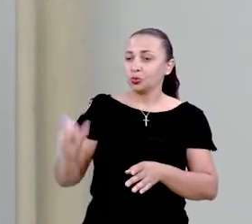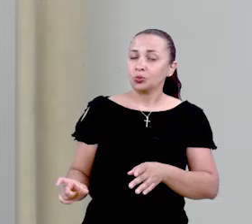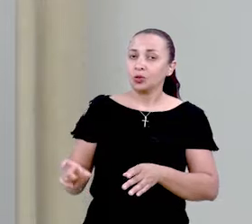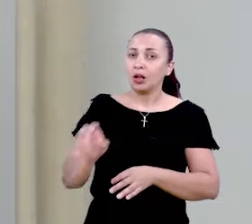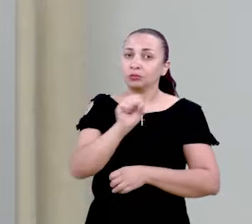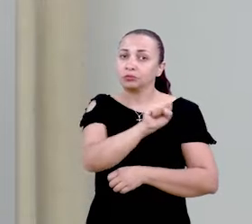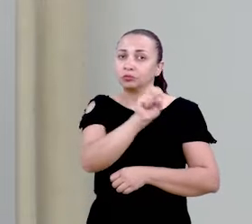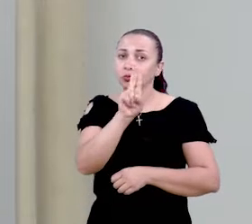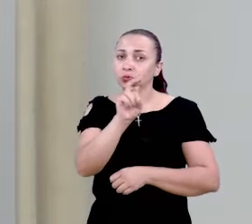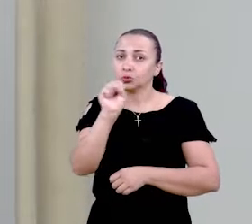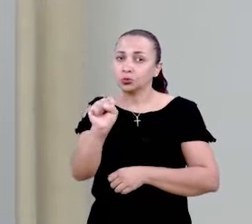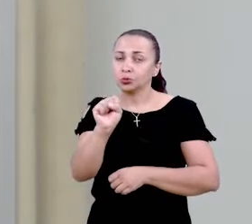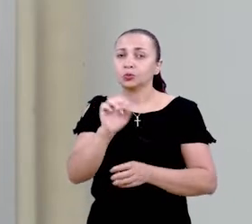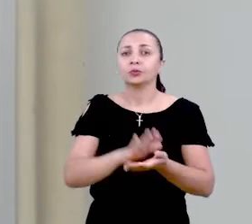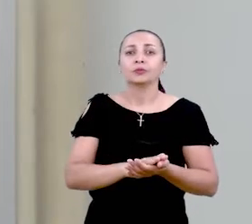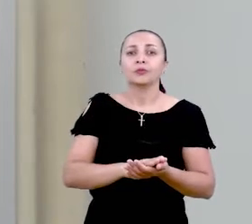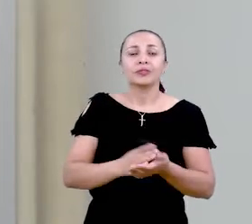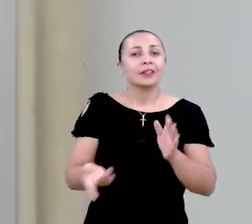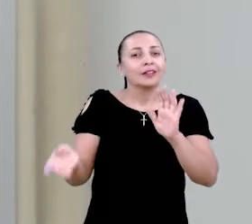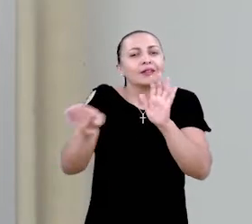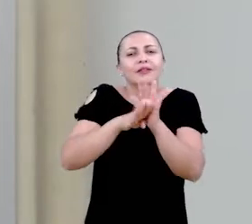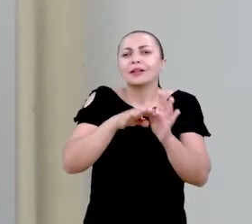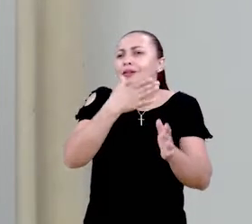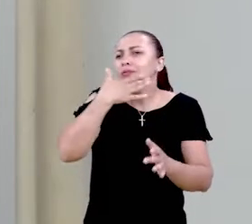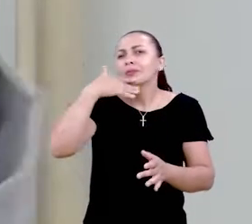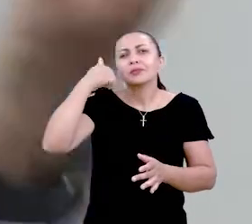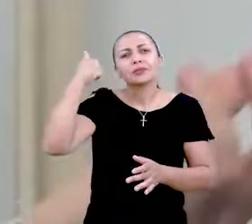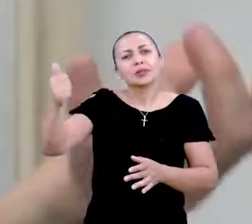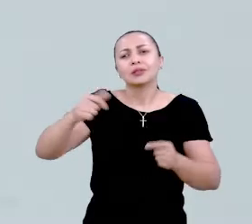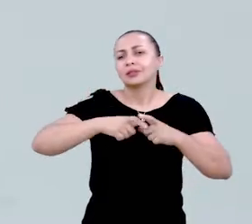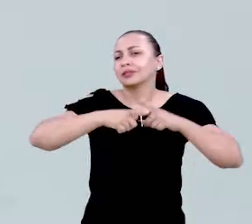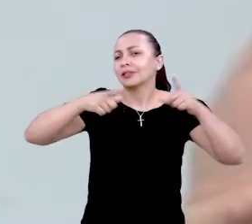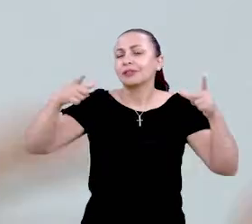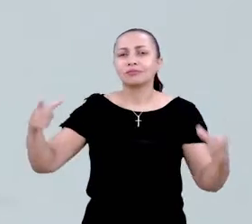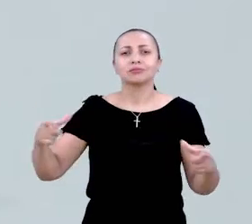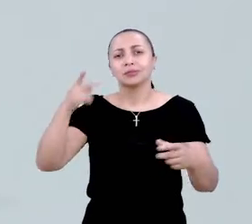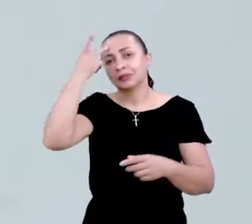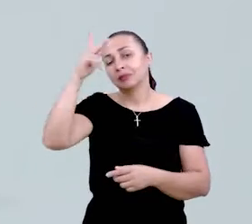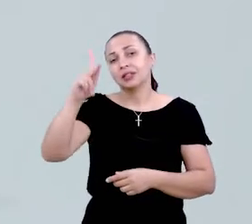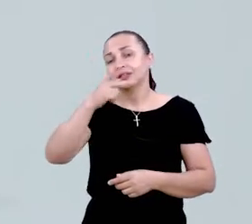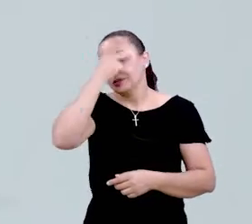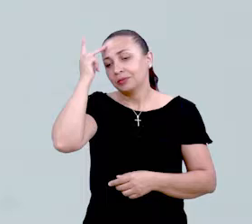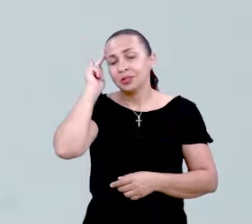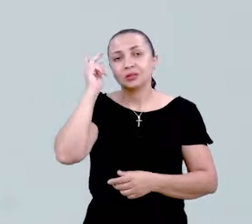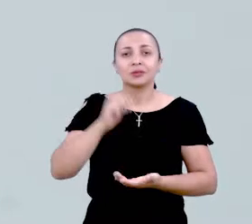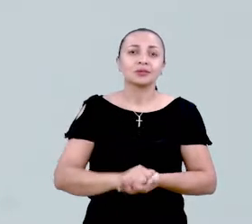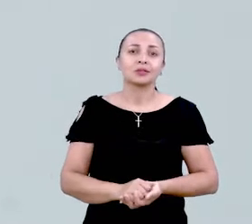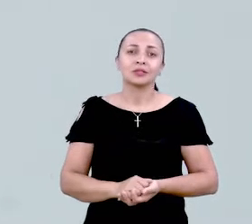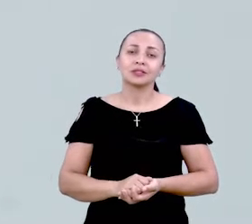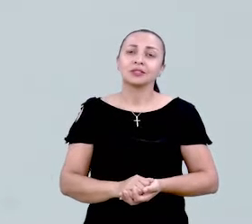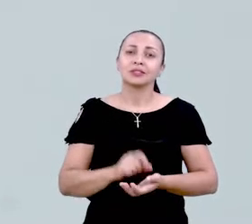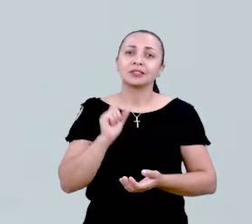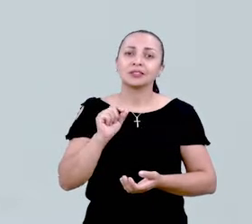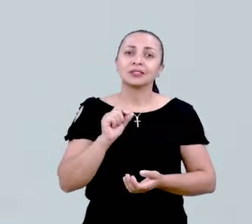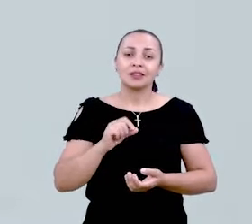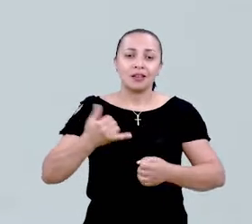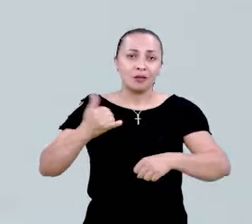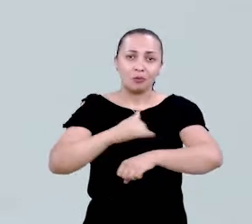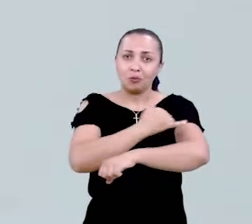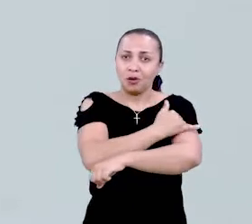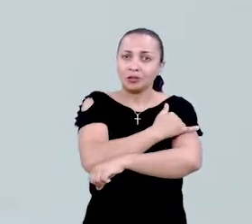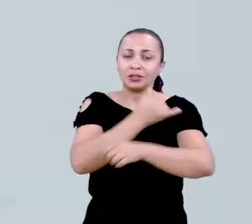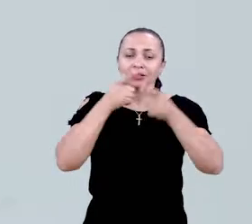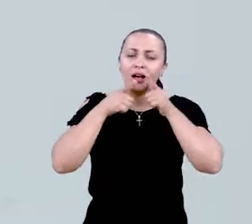SUS e ele traz um benefício amplo para aquelas pessoas que são